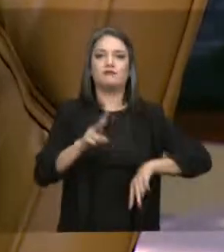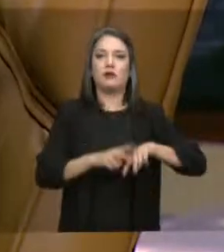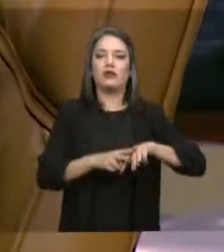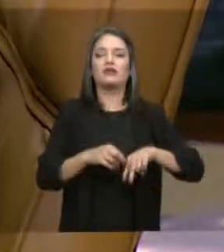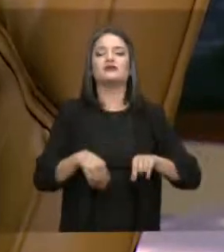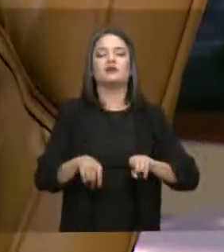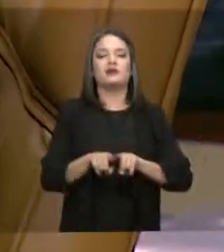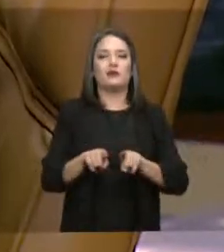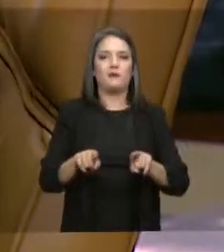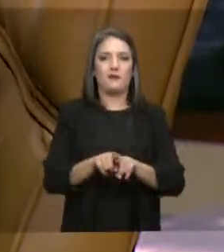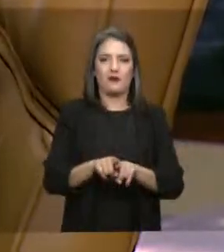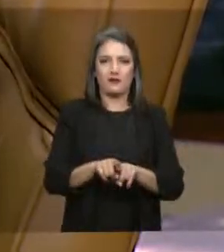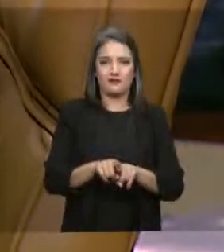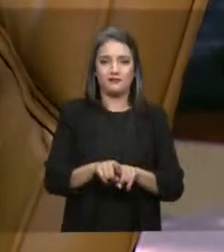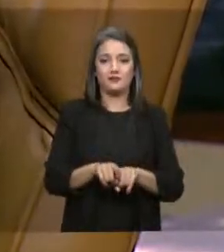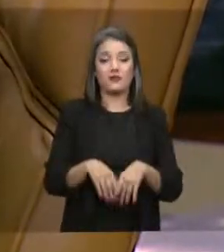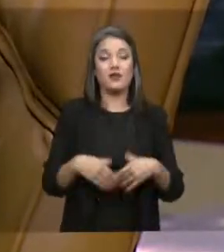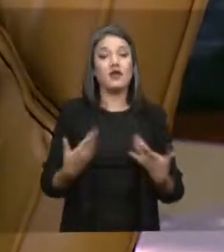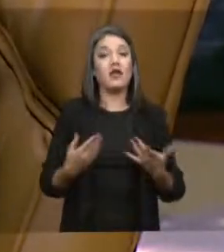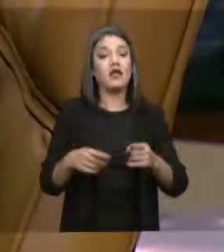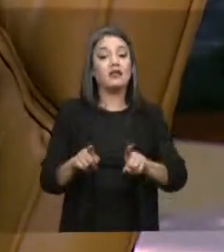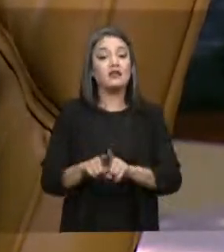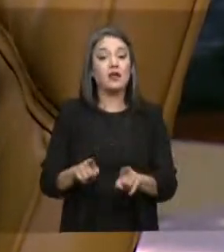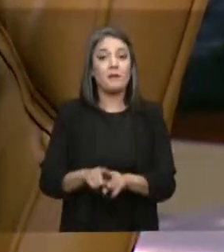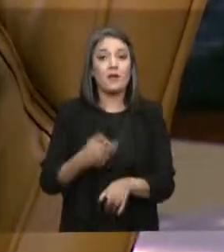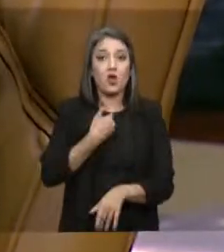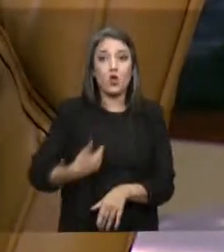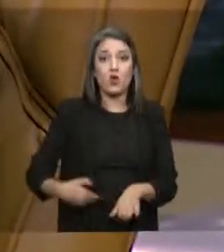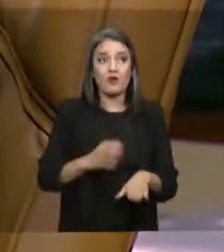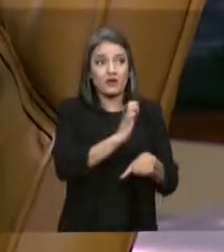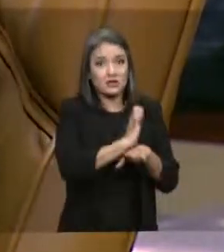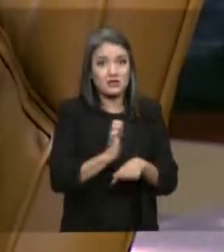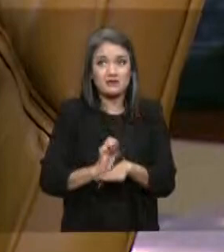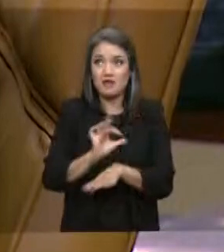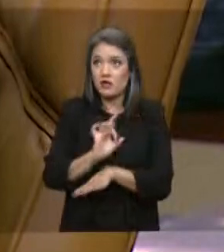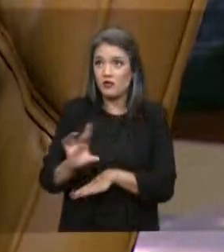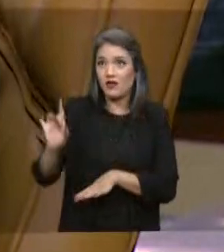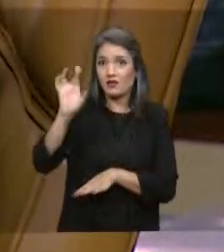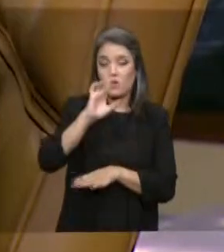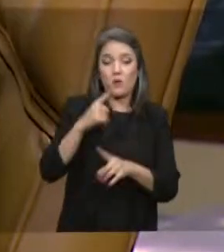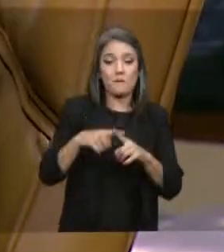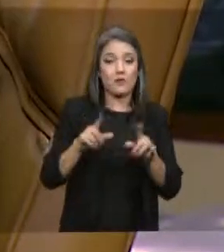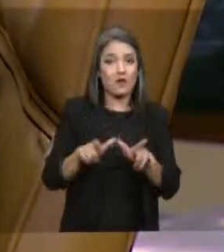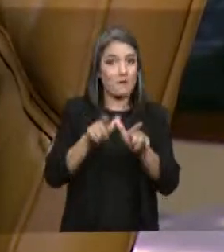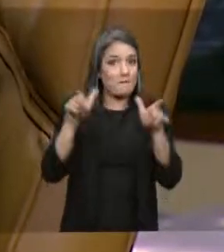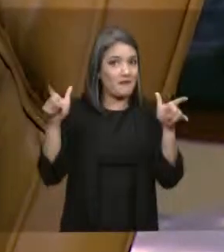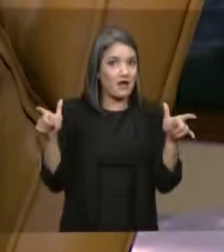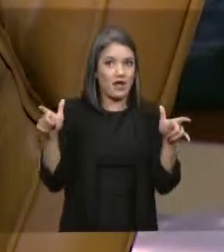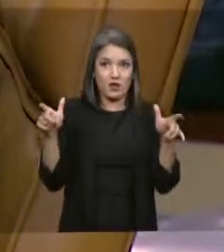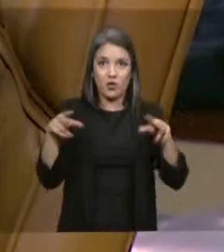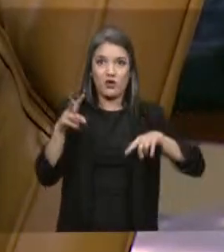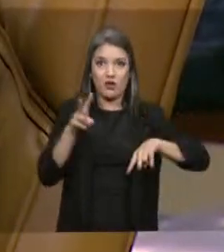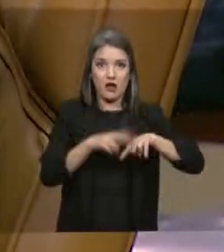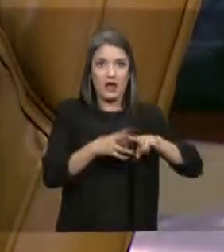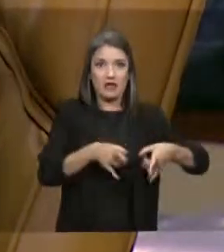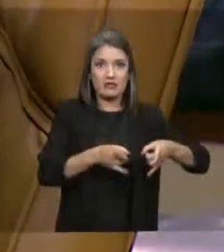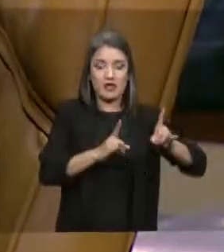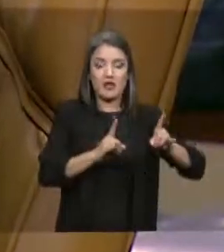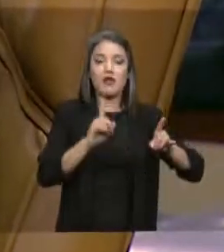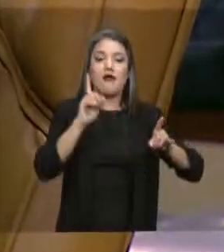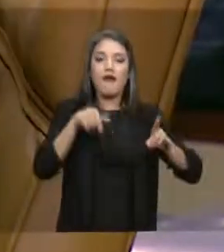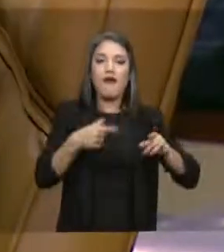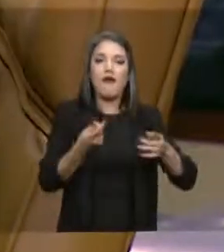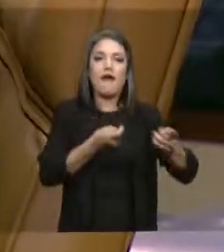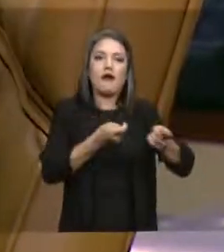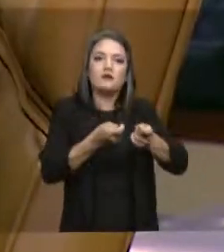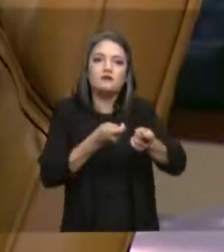também e também os governos estaduais já que grande parte do sistema penitenciário é